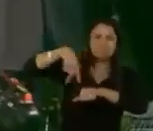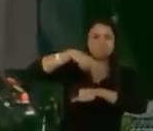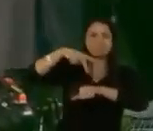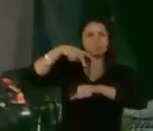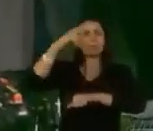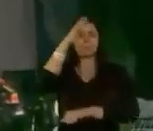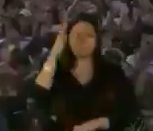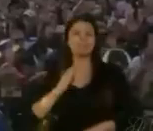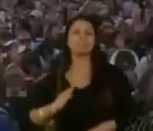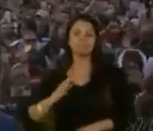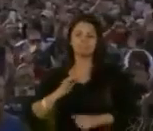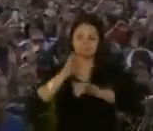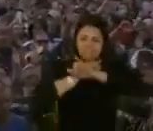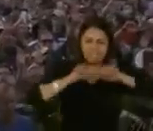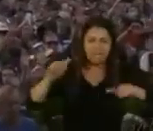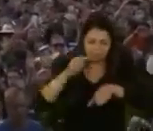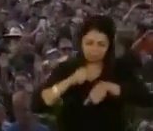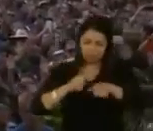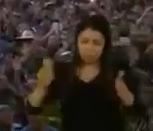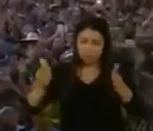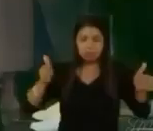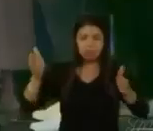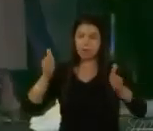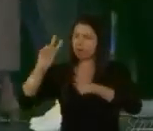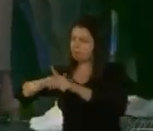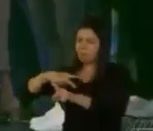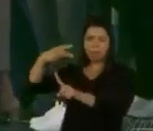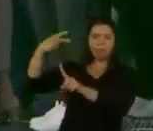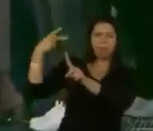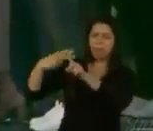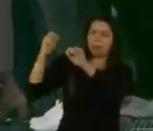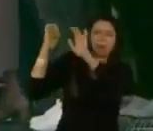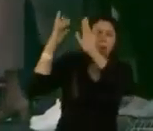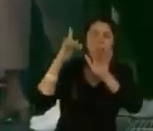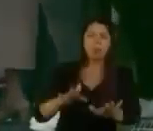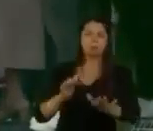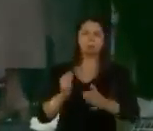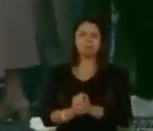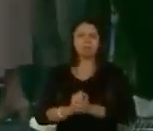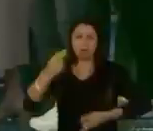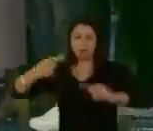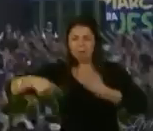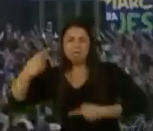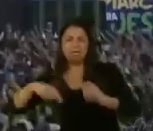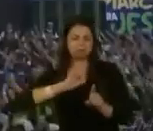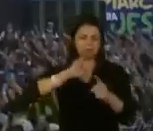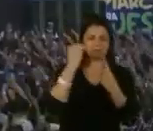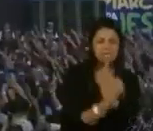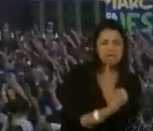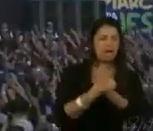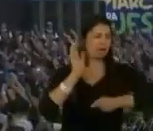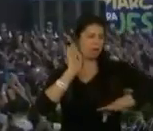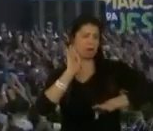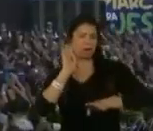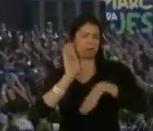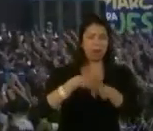de prosperidade. Livra o Brasil do caos social e político. E Deus,